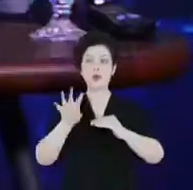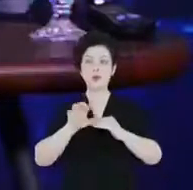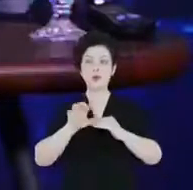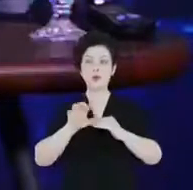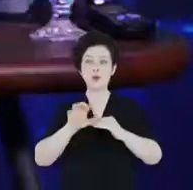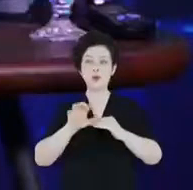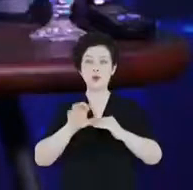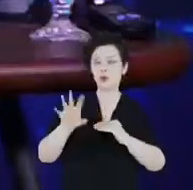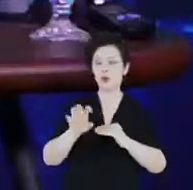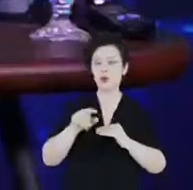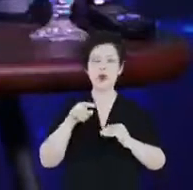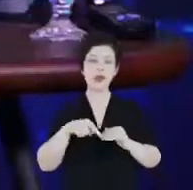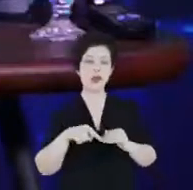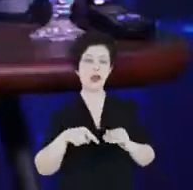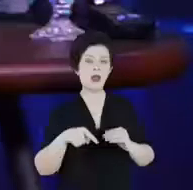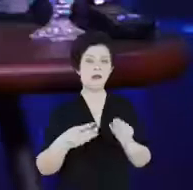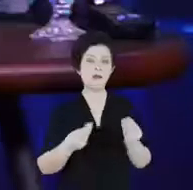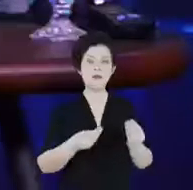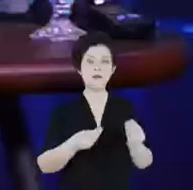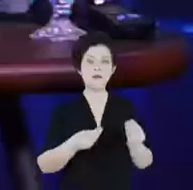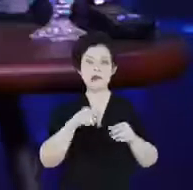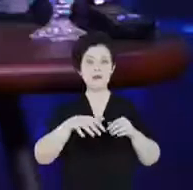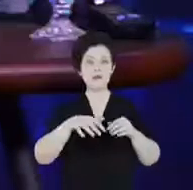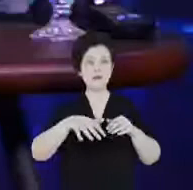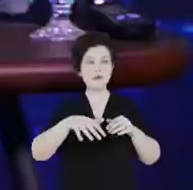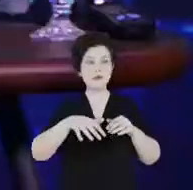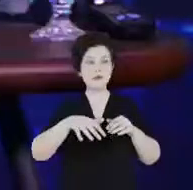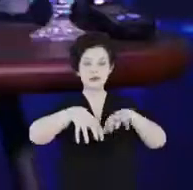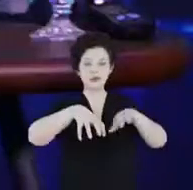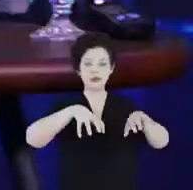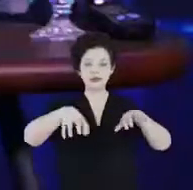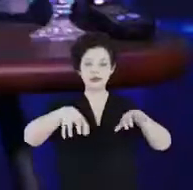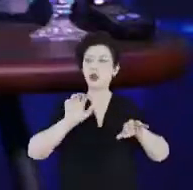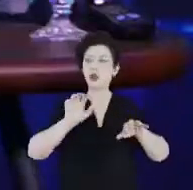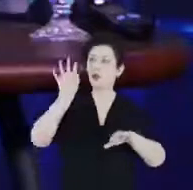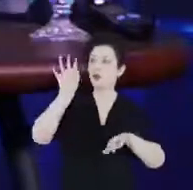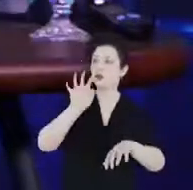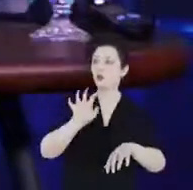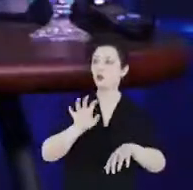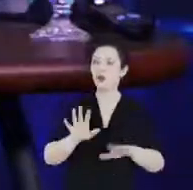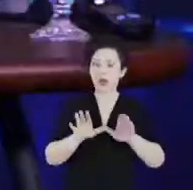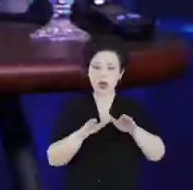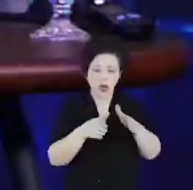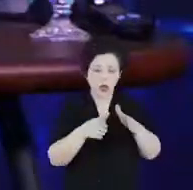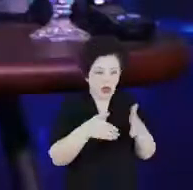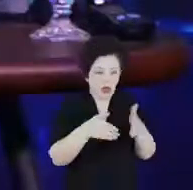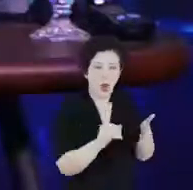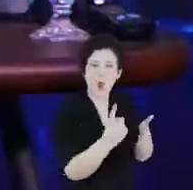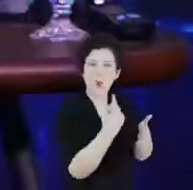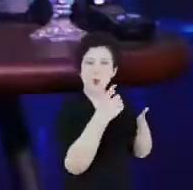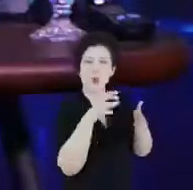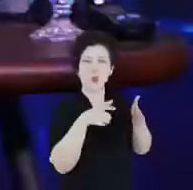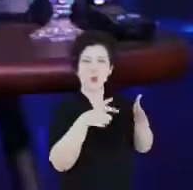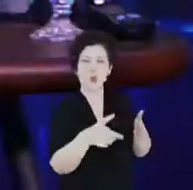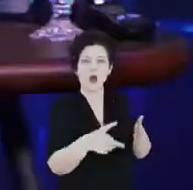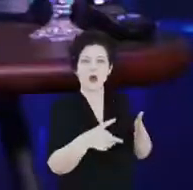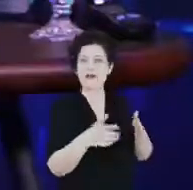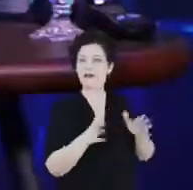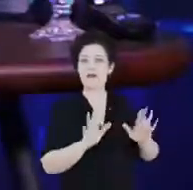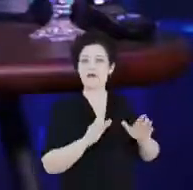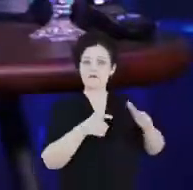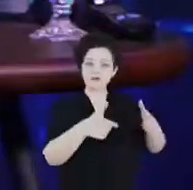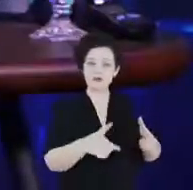fontes que estão muito mais bem distribuídas no país, elas não estão concentradas num único lugar. E, ao